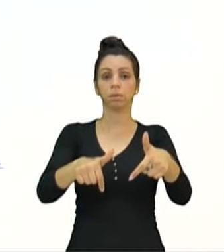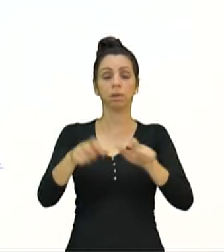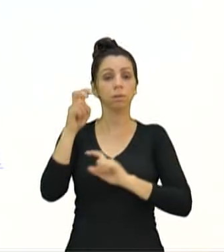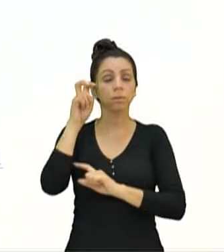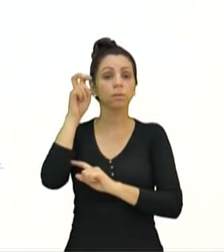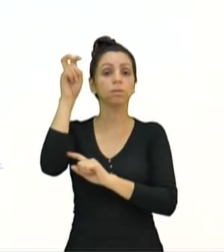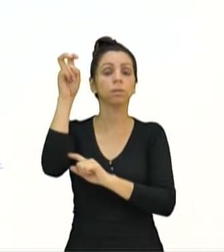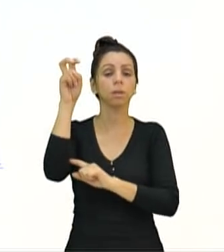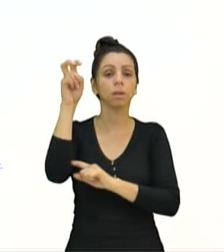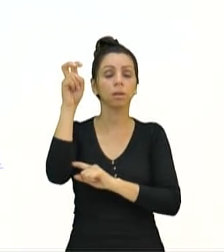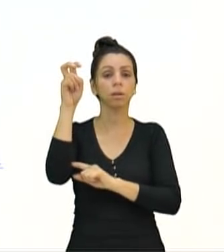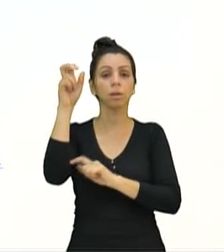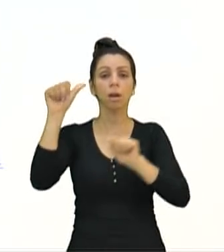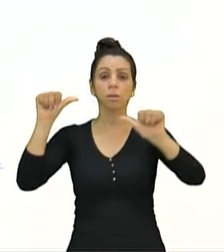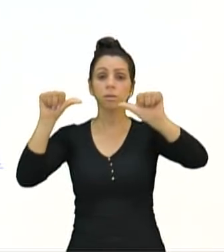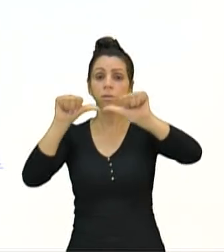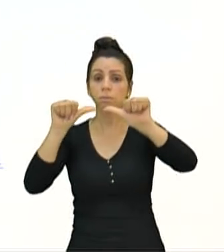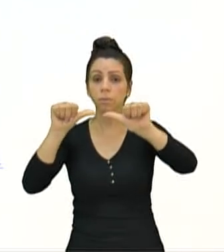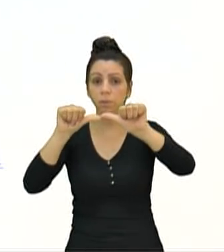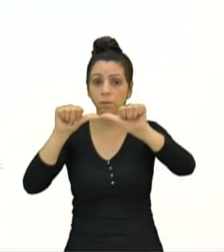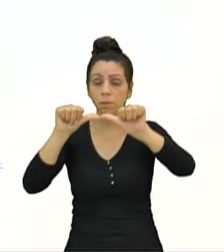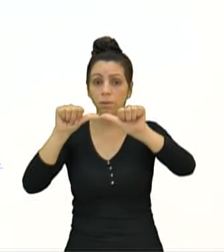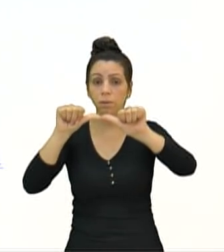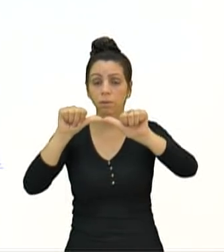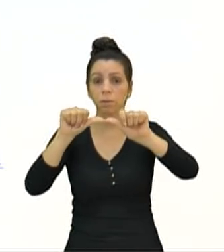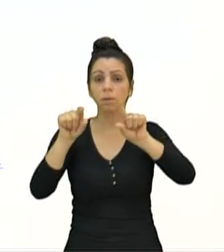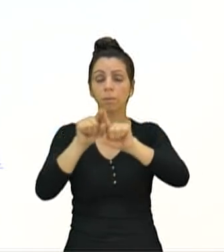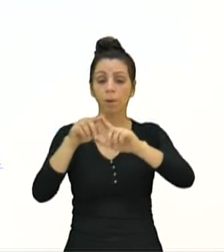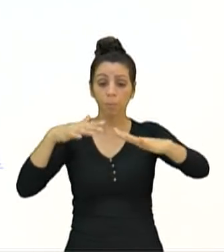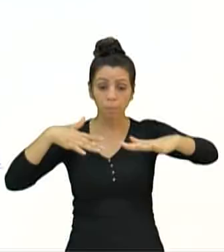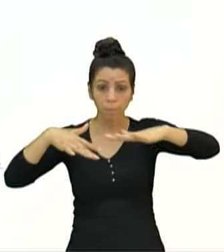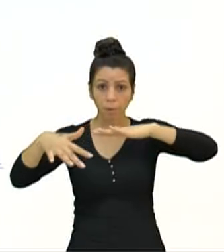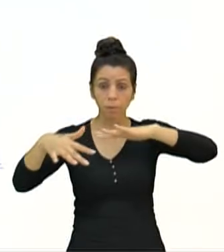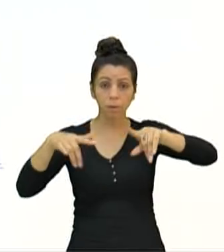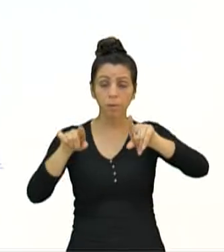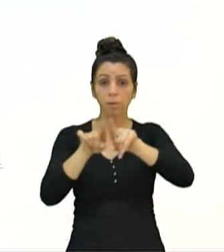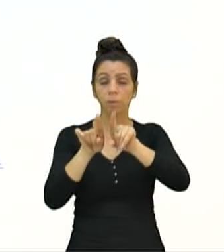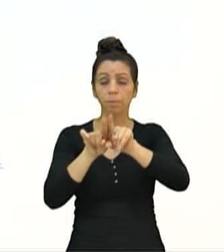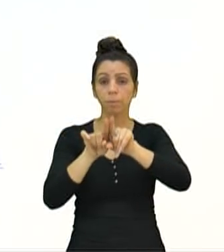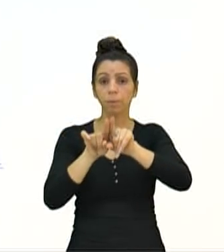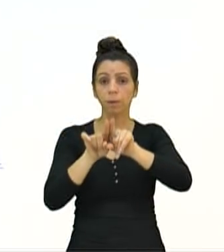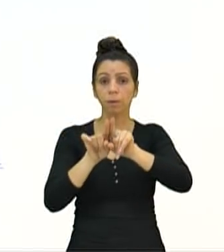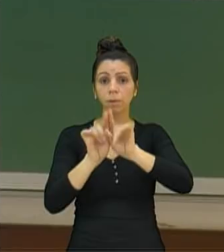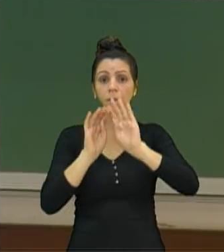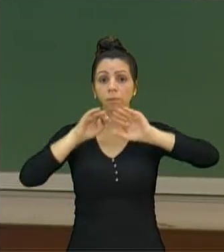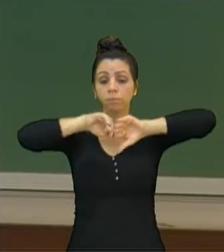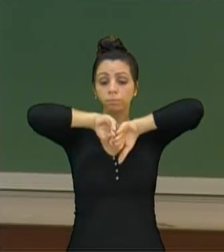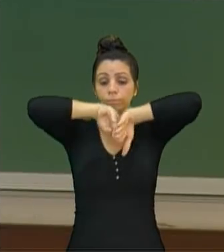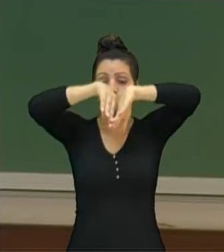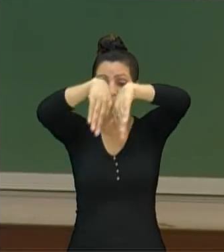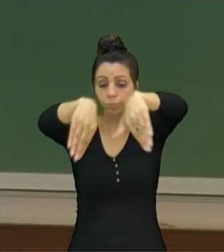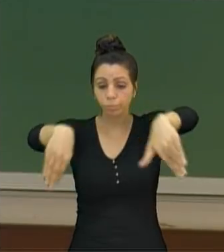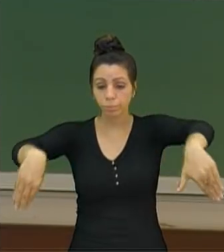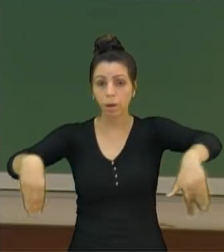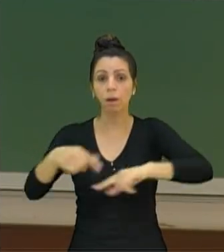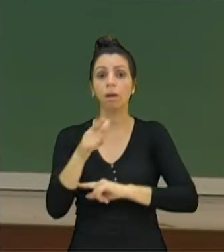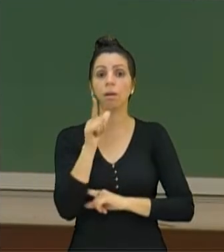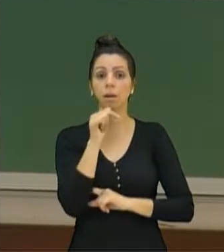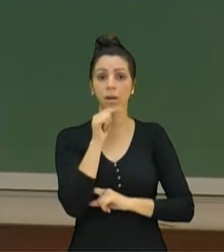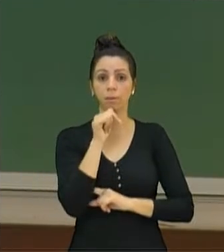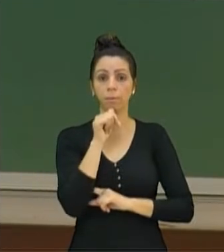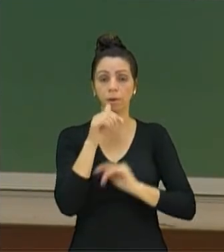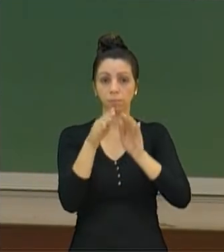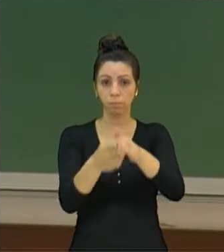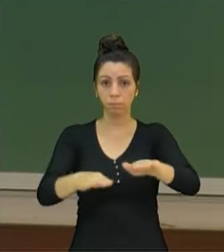a simetria, a cadência dos movimentos e a entrada na água. Então, tudo isso é